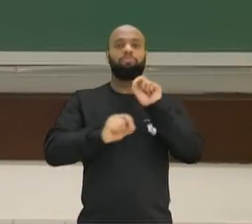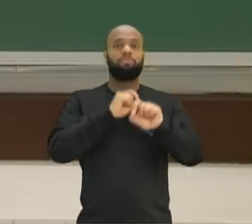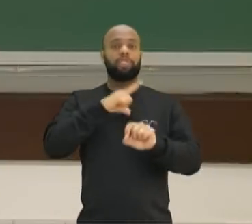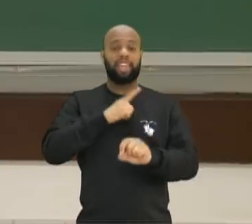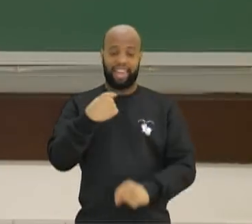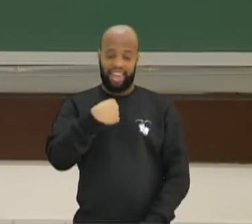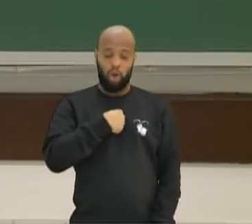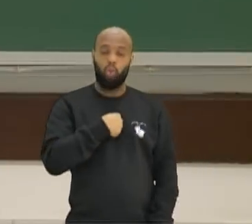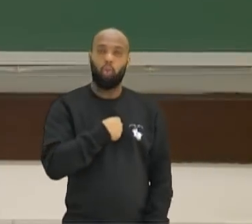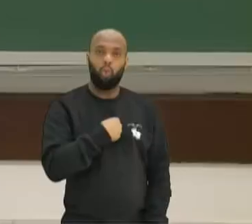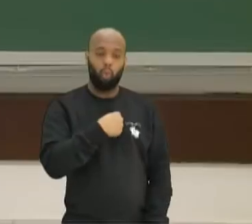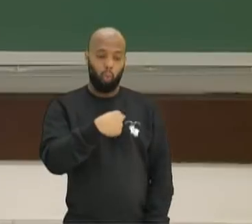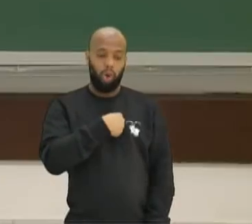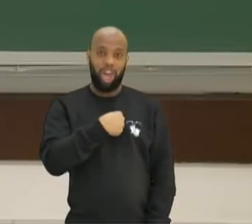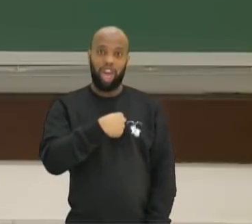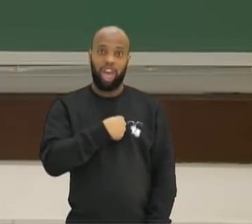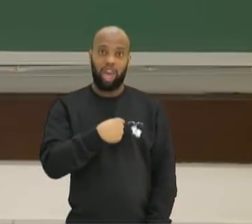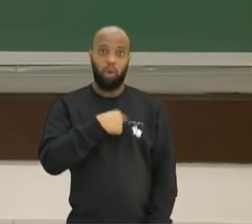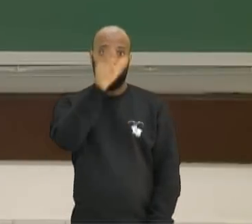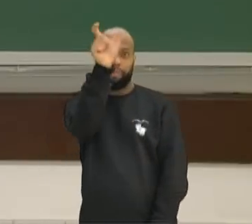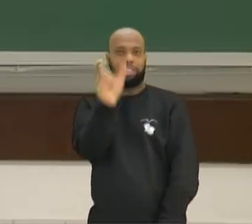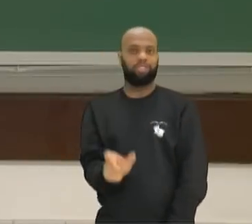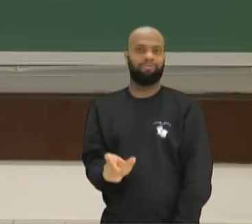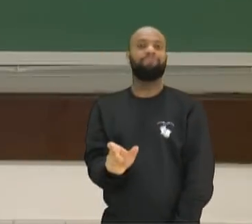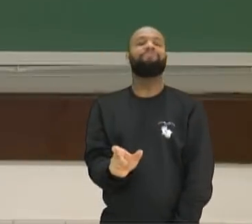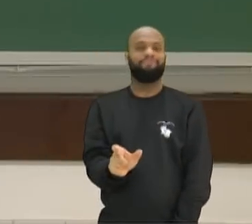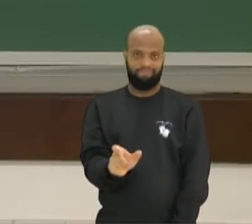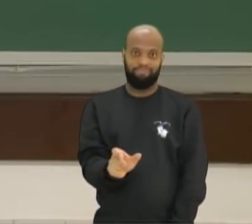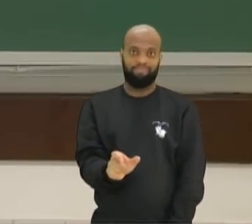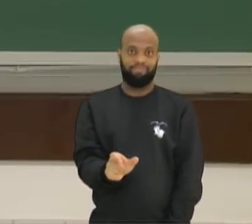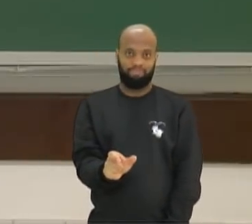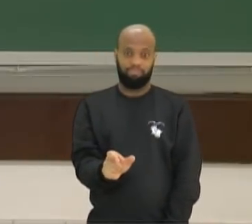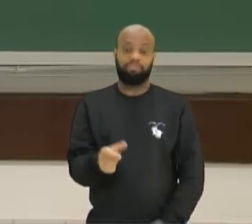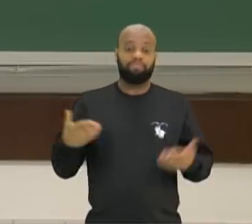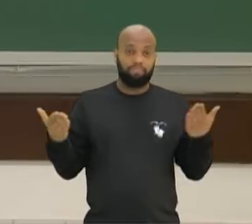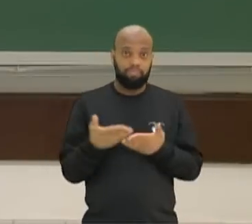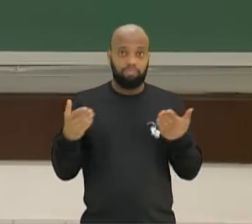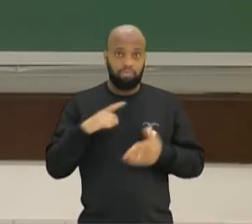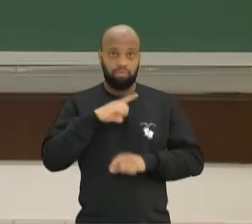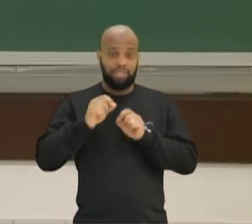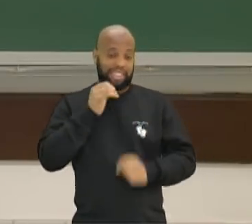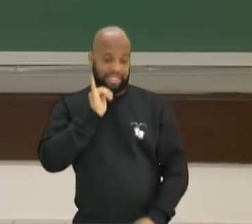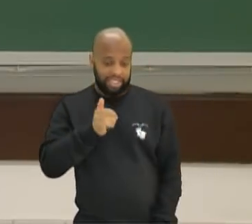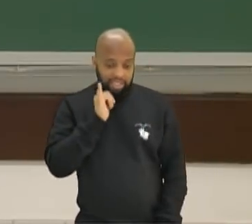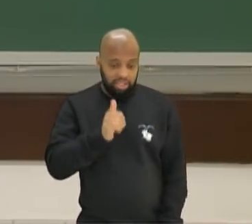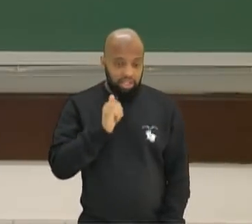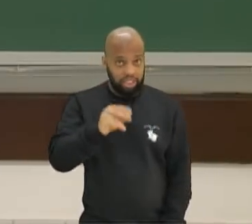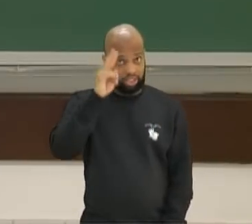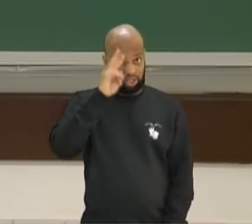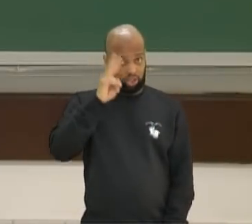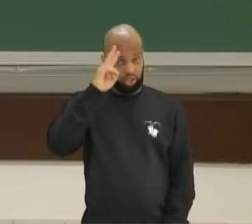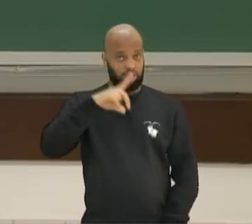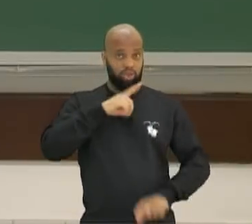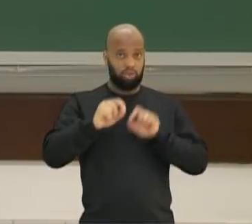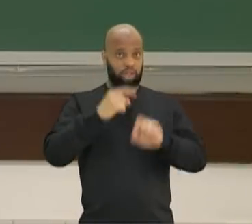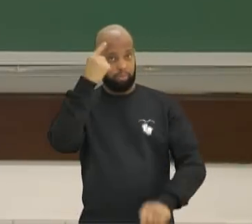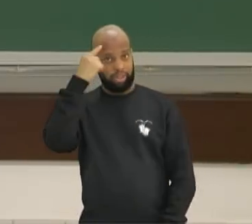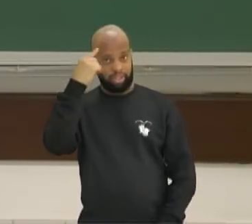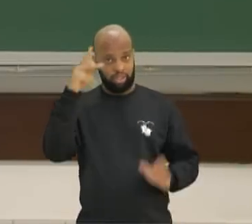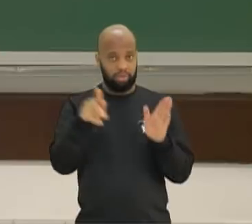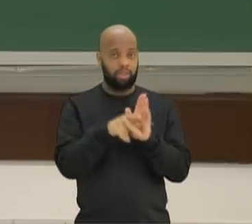o eu, com a pessoa em si, né? Com o locutor. Nesse caso, como a gente tem uma narração ali, nós vamos pensar nessa